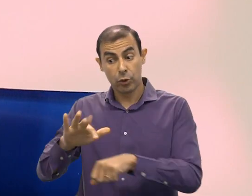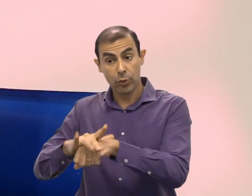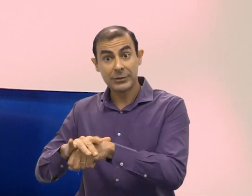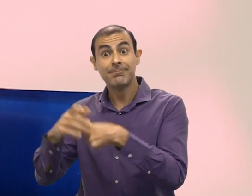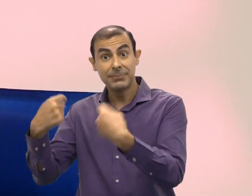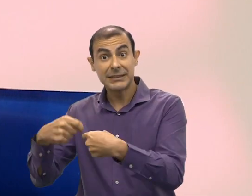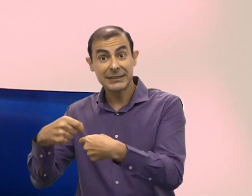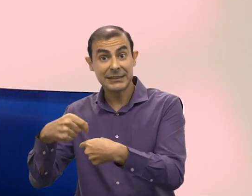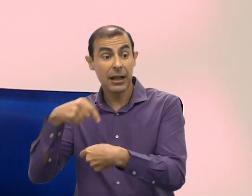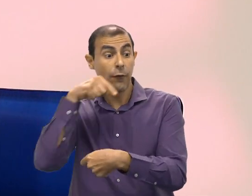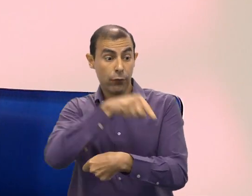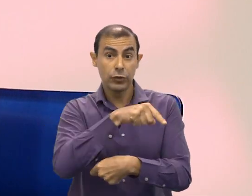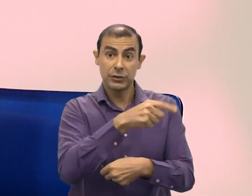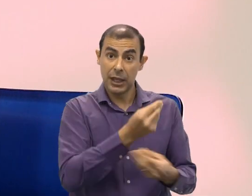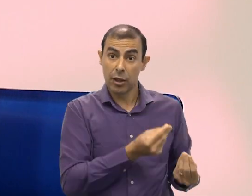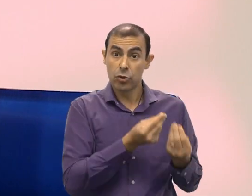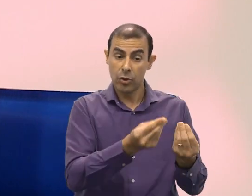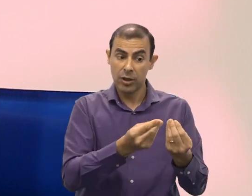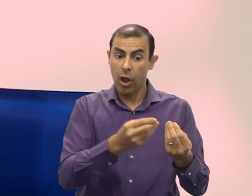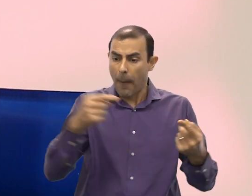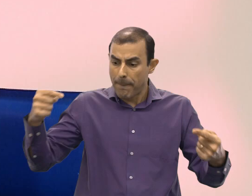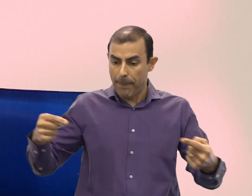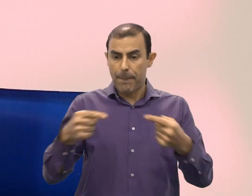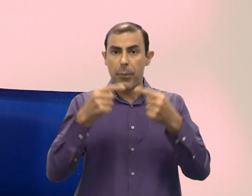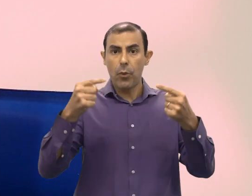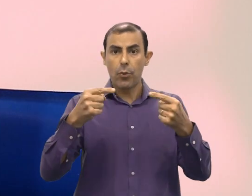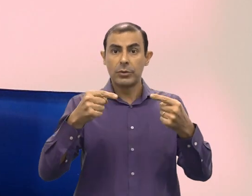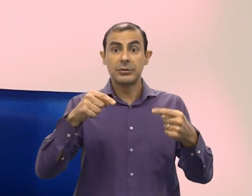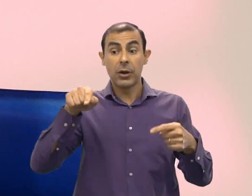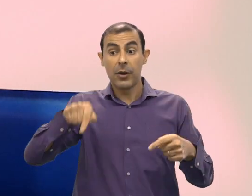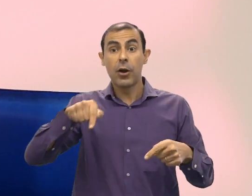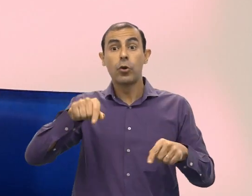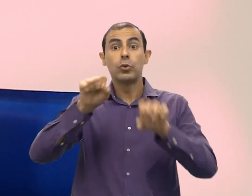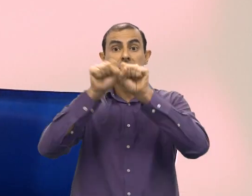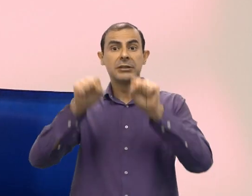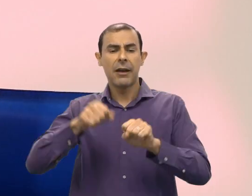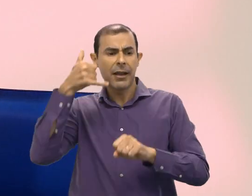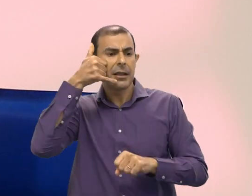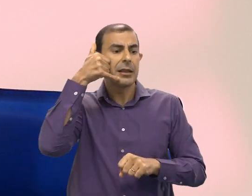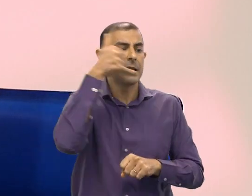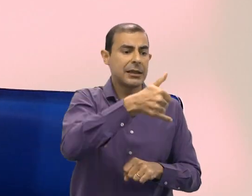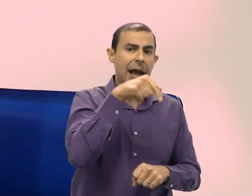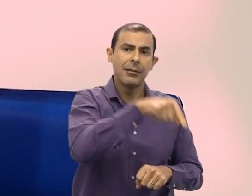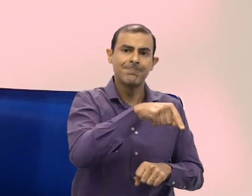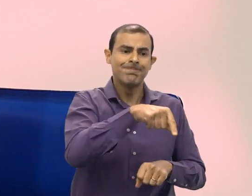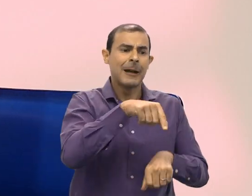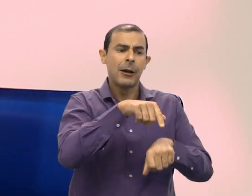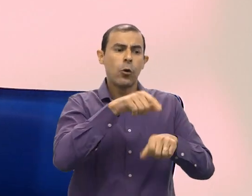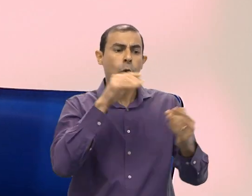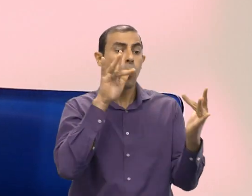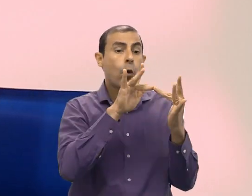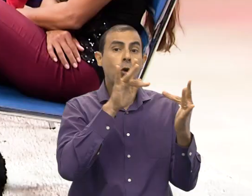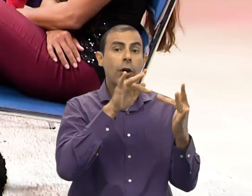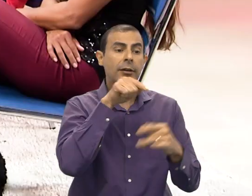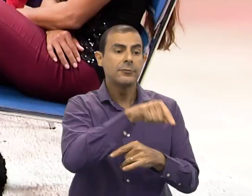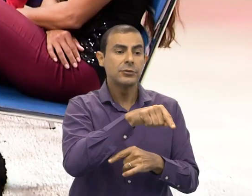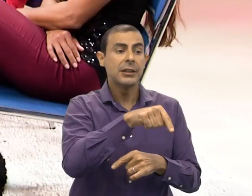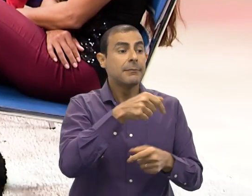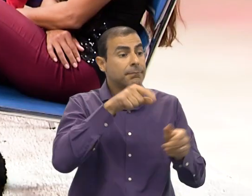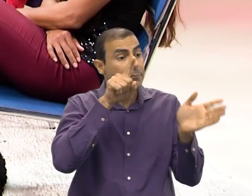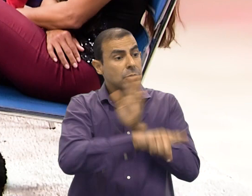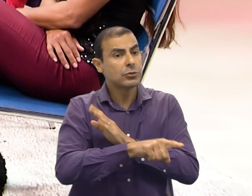esse doador é comunicado que houve essa compatibilidade através dos telefones que ele deixou, e se ele concordar